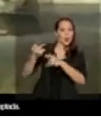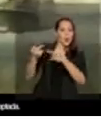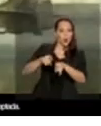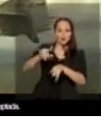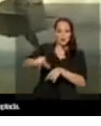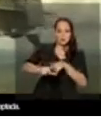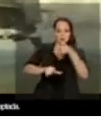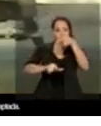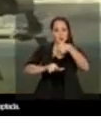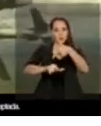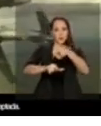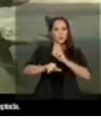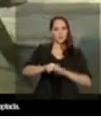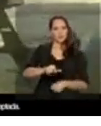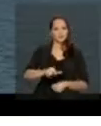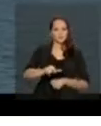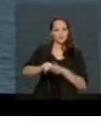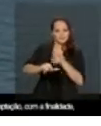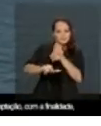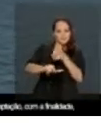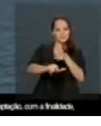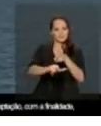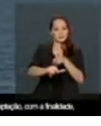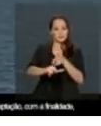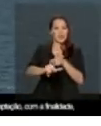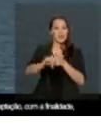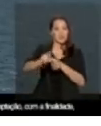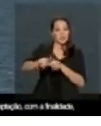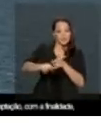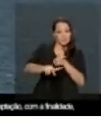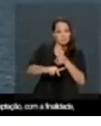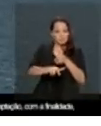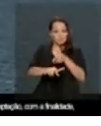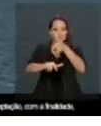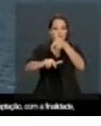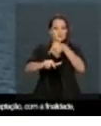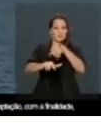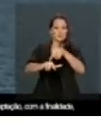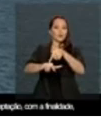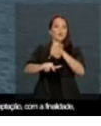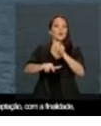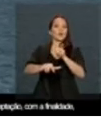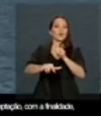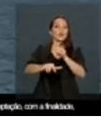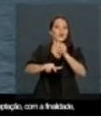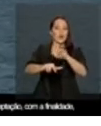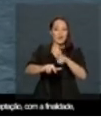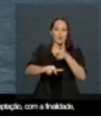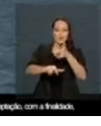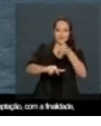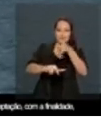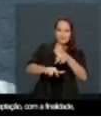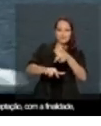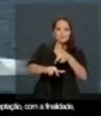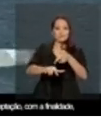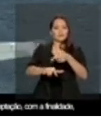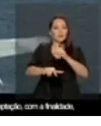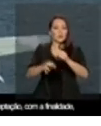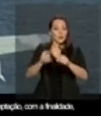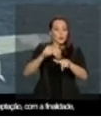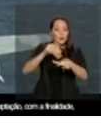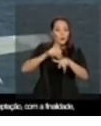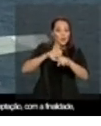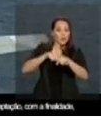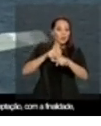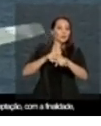aeronave interceptada. O tiro de detenção consiste no disparo de tiros feitos pela aeronave